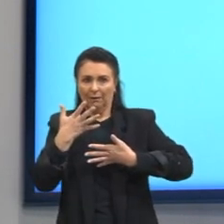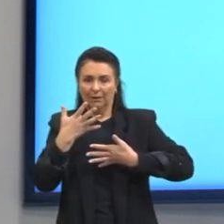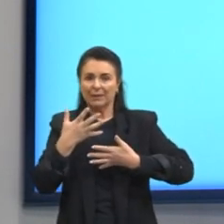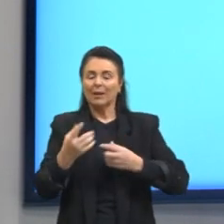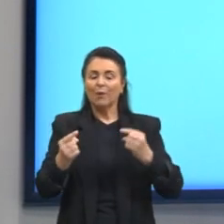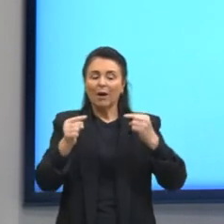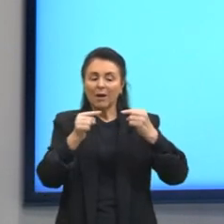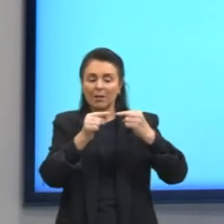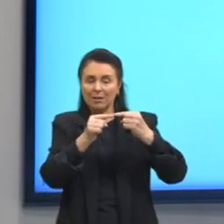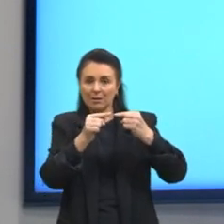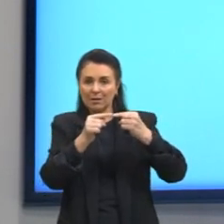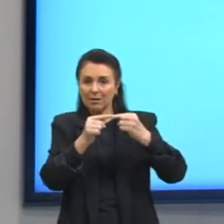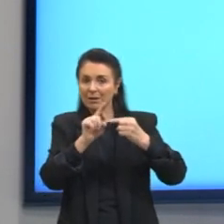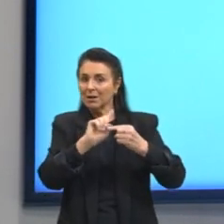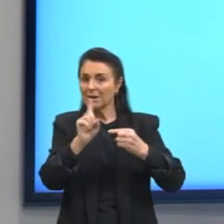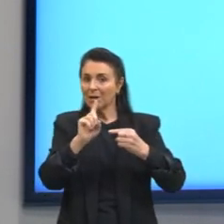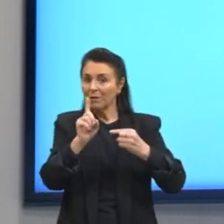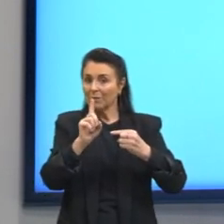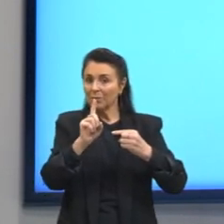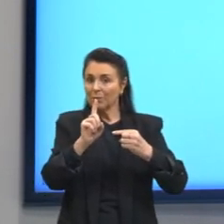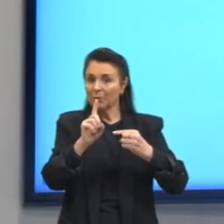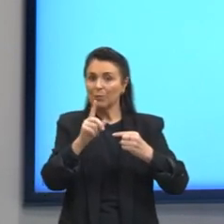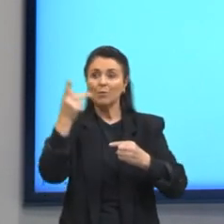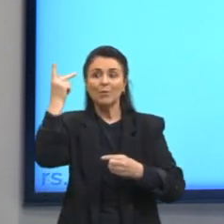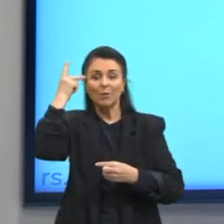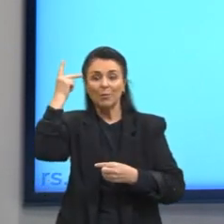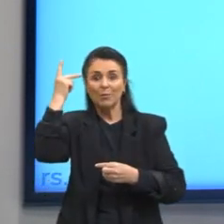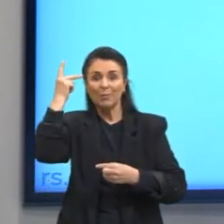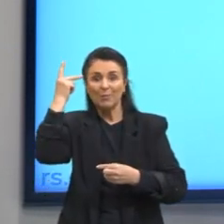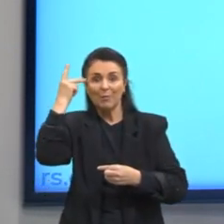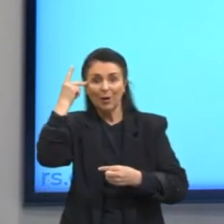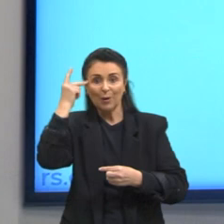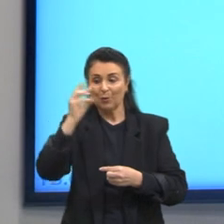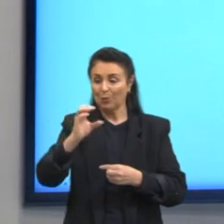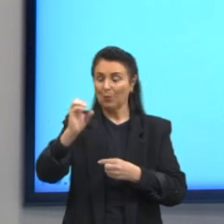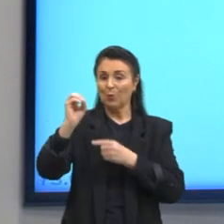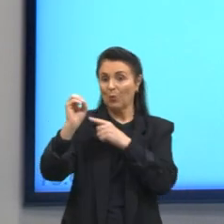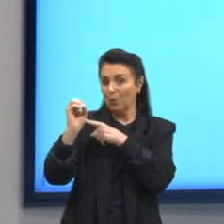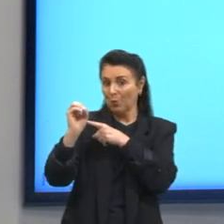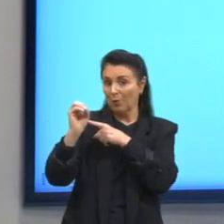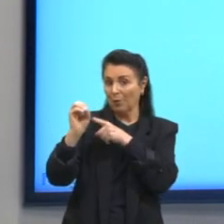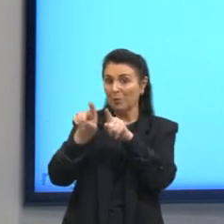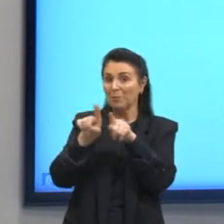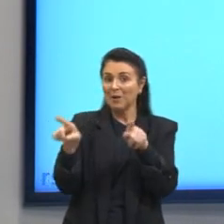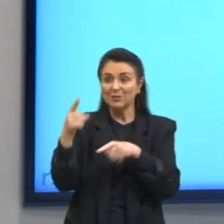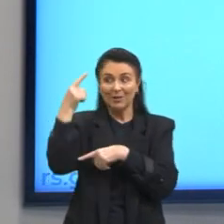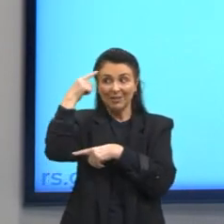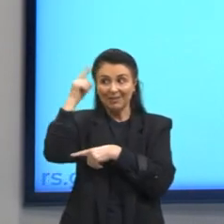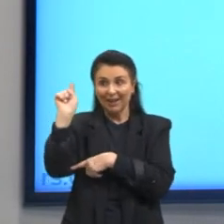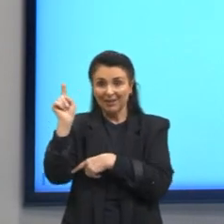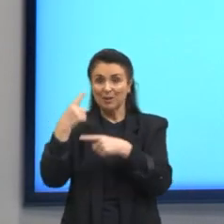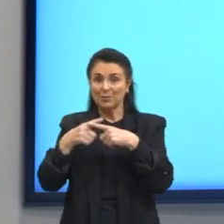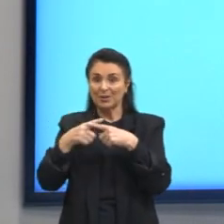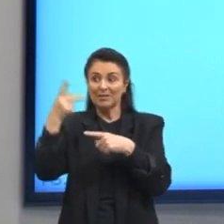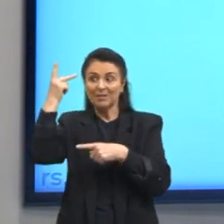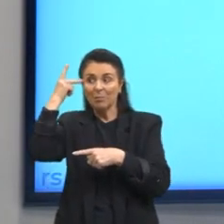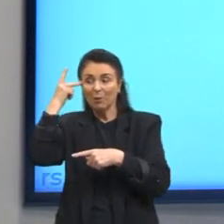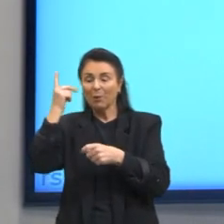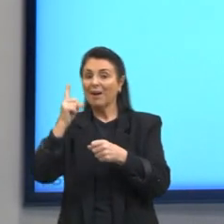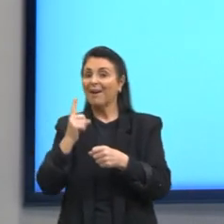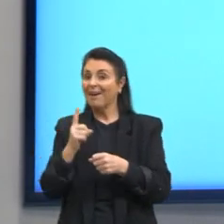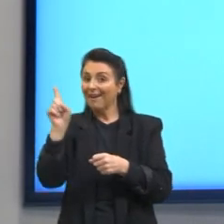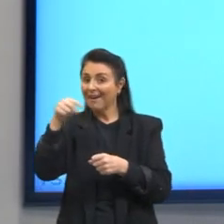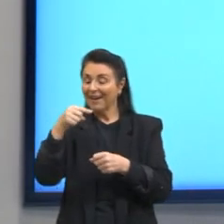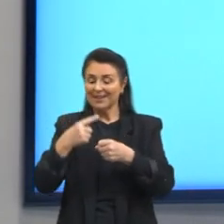concordância não se dá Obrigatoriamente com São Paulo mas sim com a ideia de Cidade dos salários E de